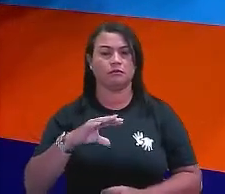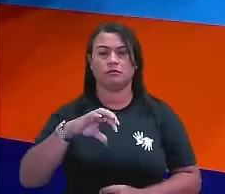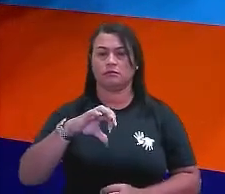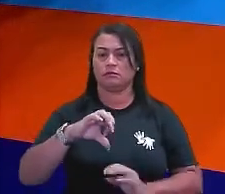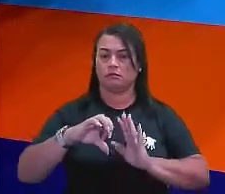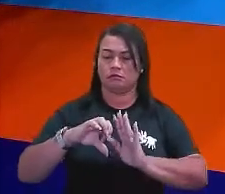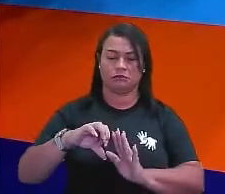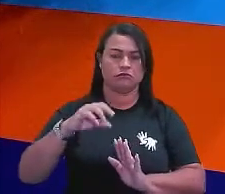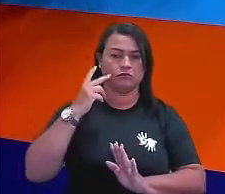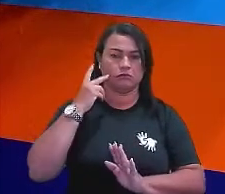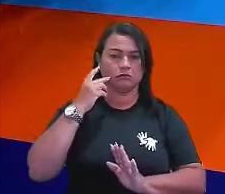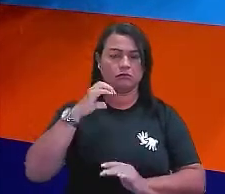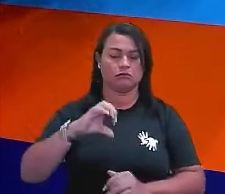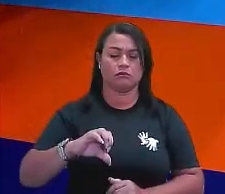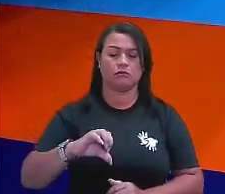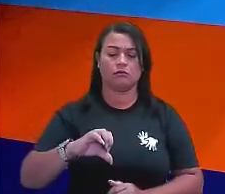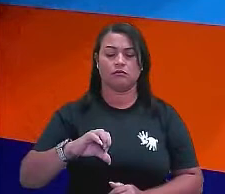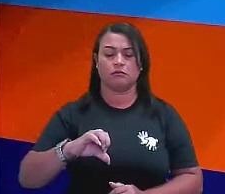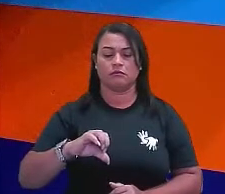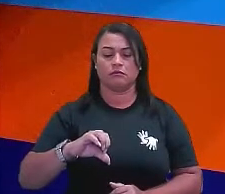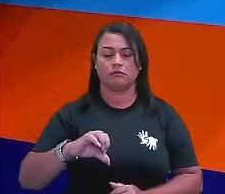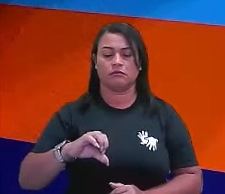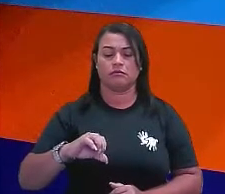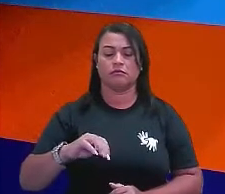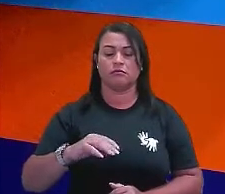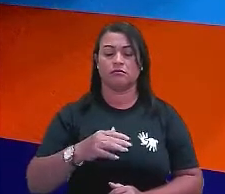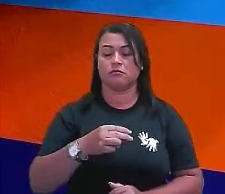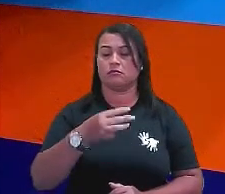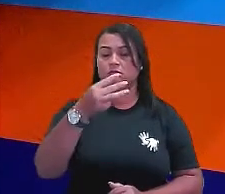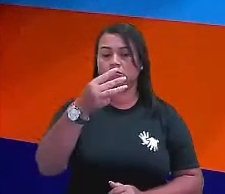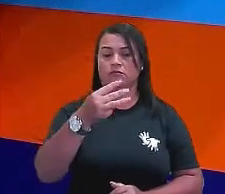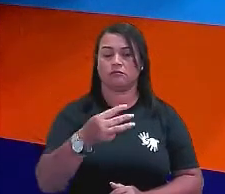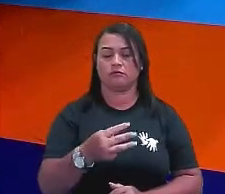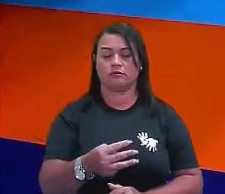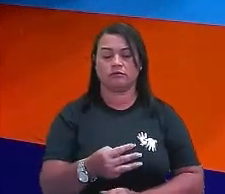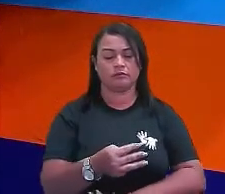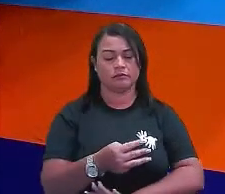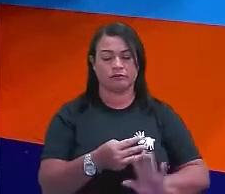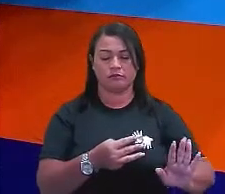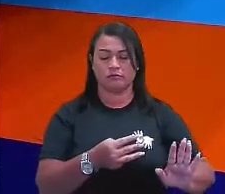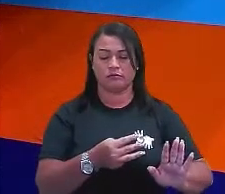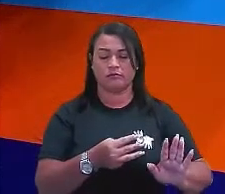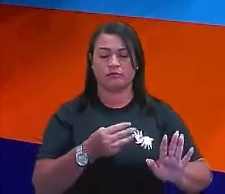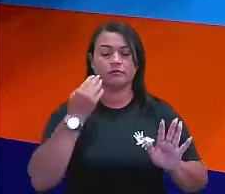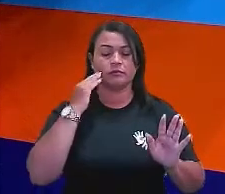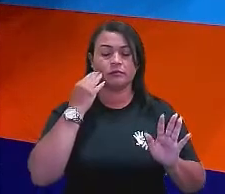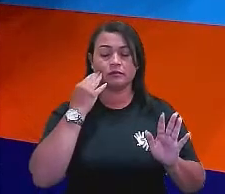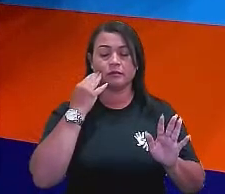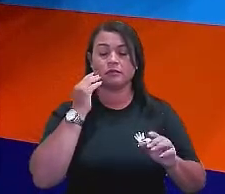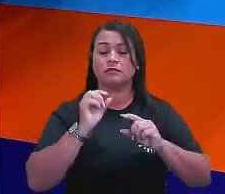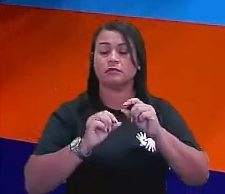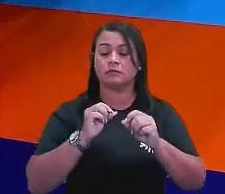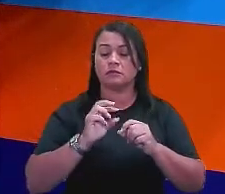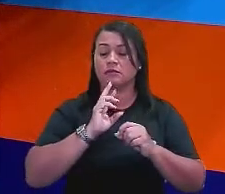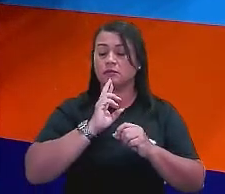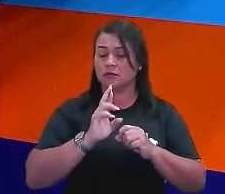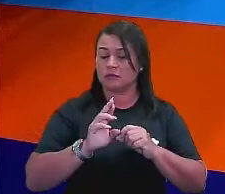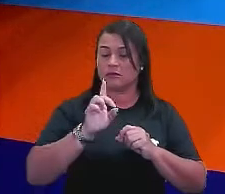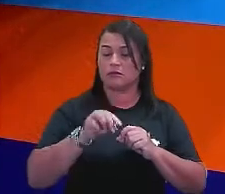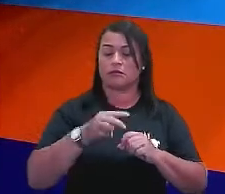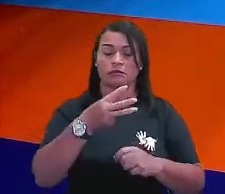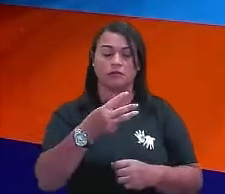9, beleza, fica aqui embaixo. E aí, o que é que eu faço? Eu só desço o 3 para cá. Então, nossa respostinha